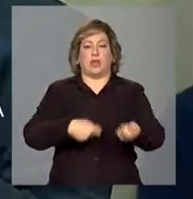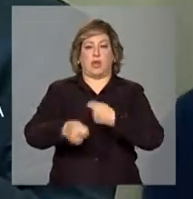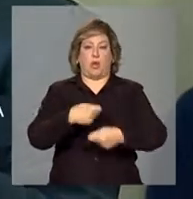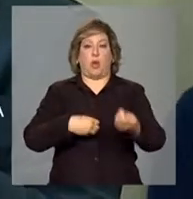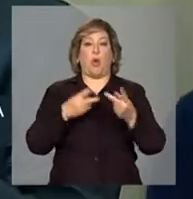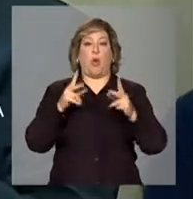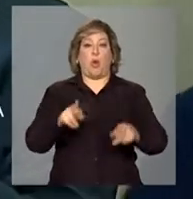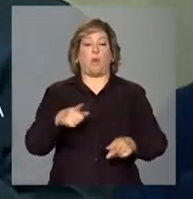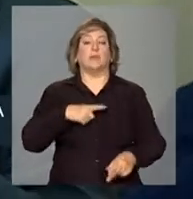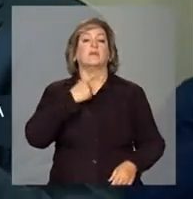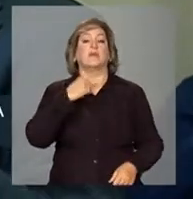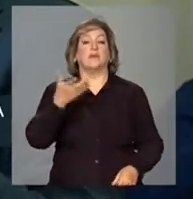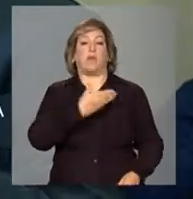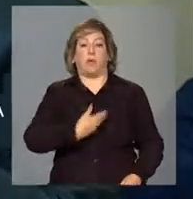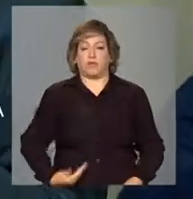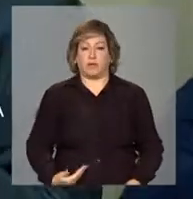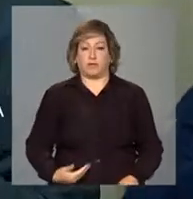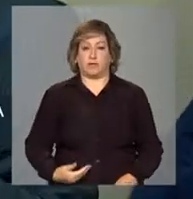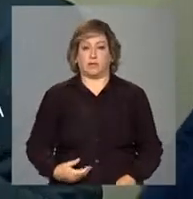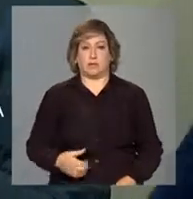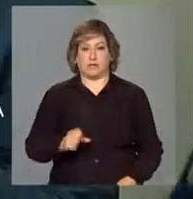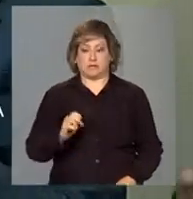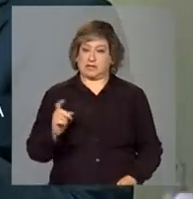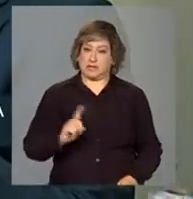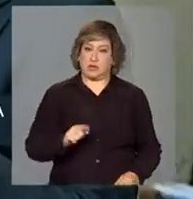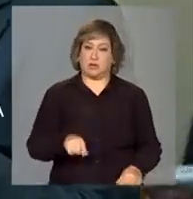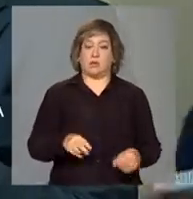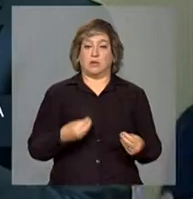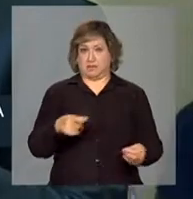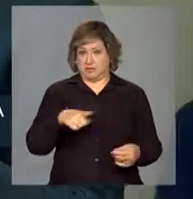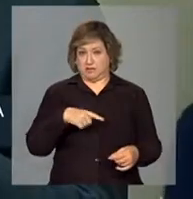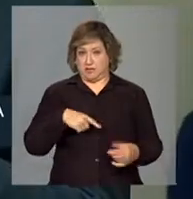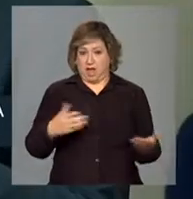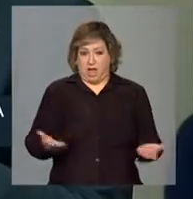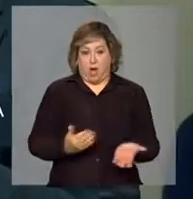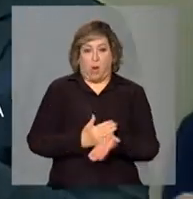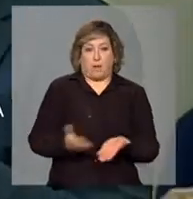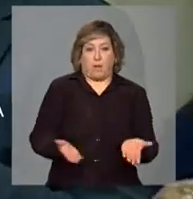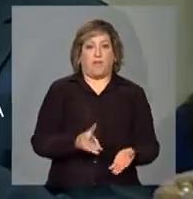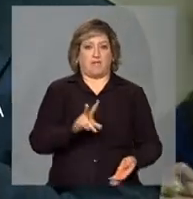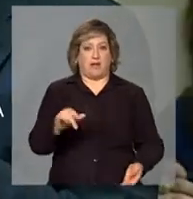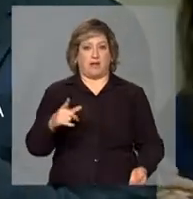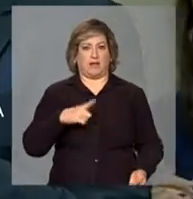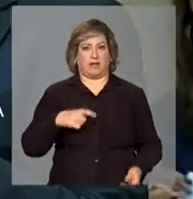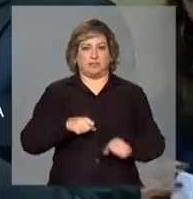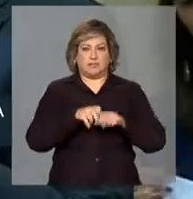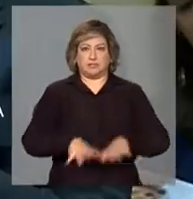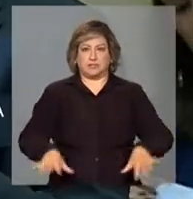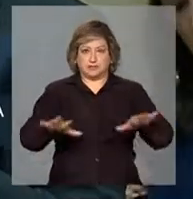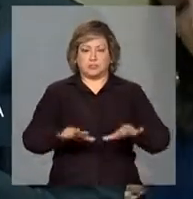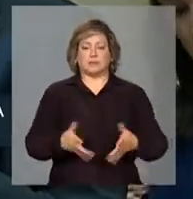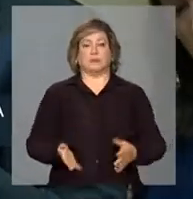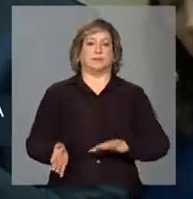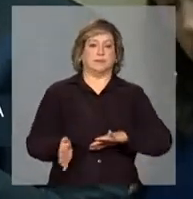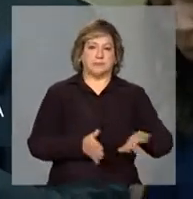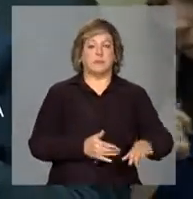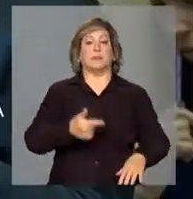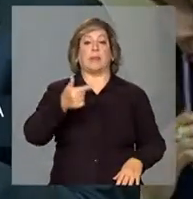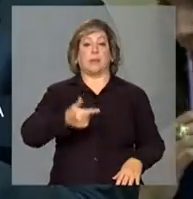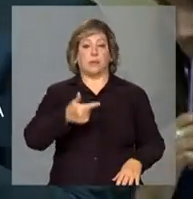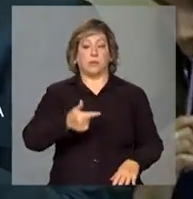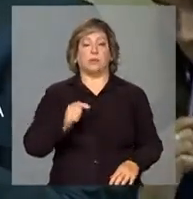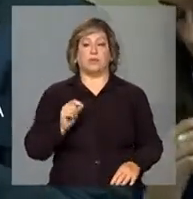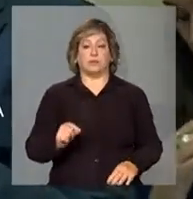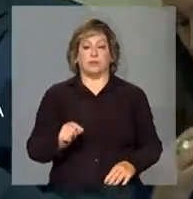economia como desejo o governo senão isso é algo que está no cenário que a partir de agora isso vai se disseminar é a